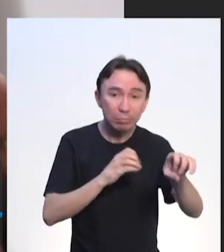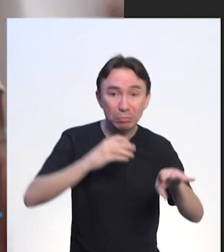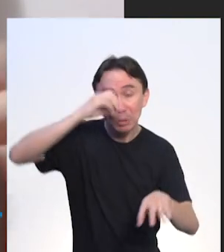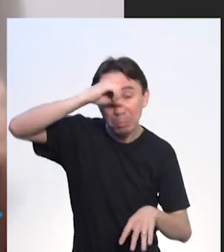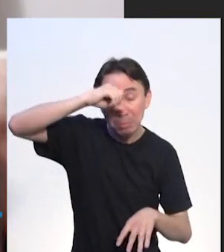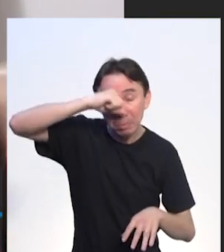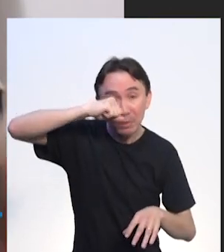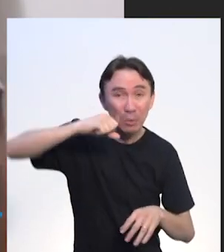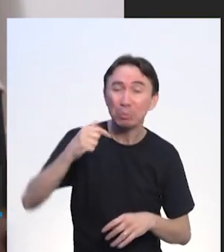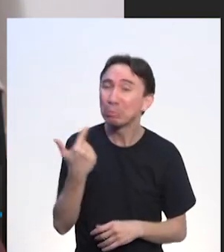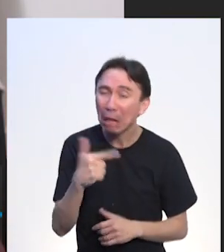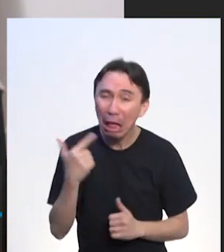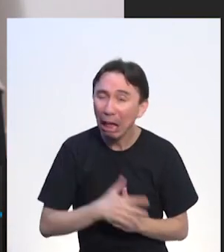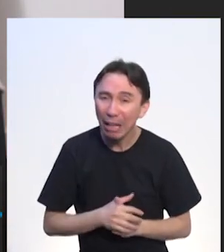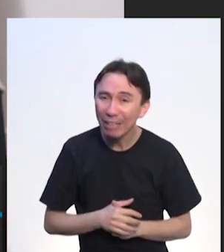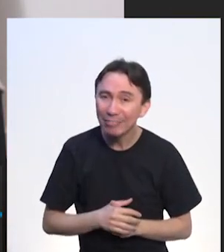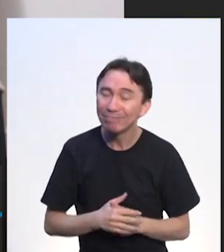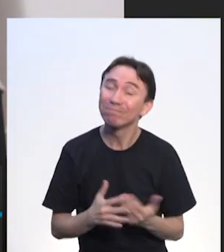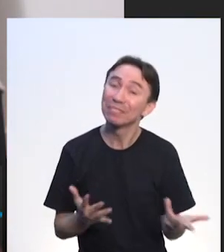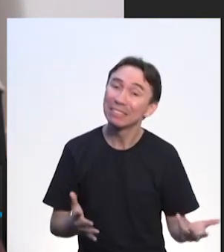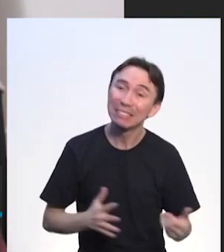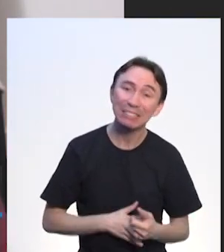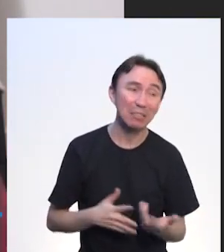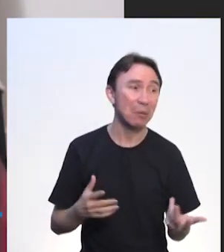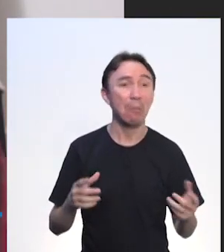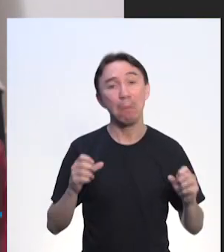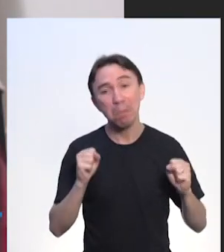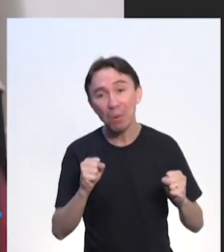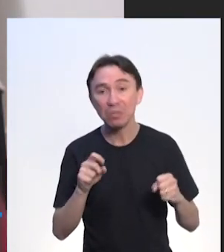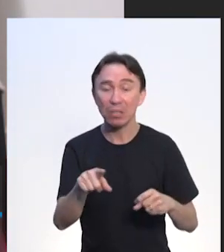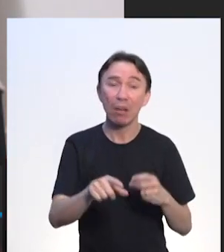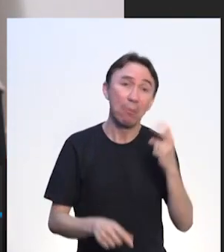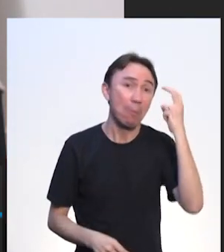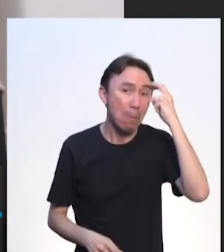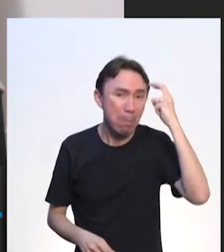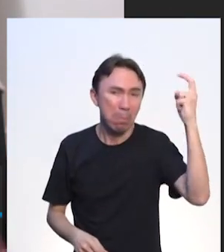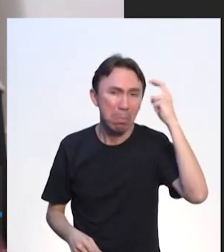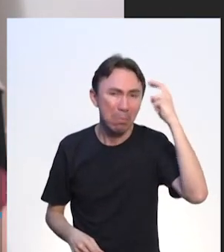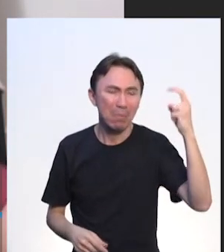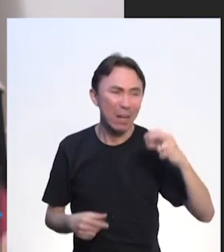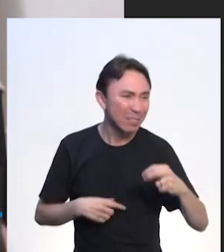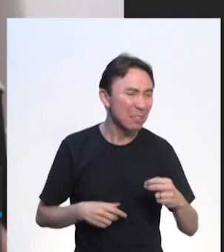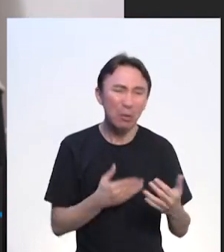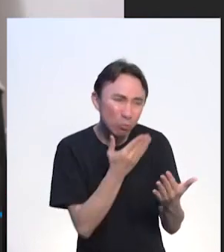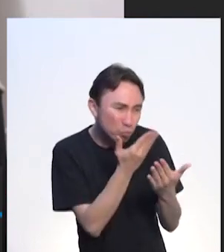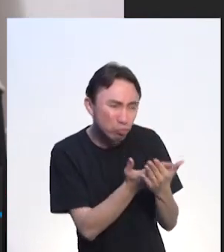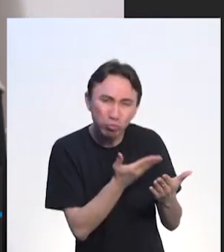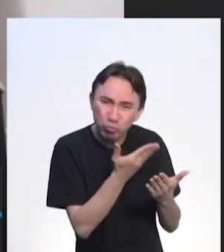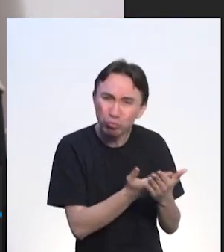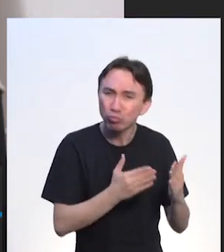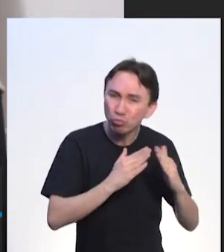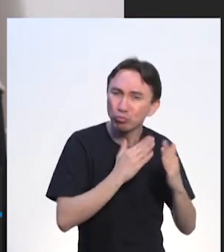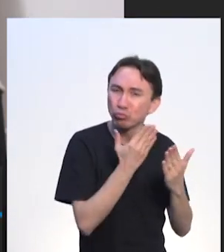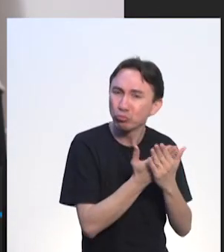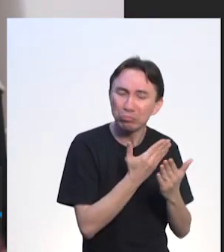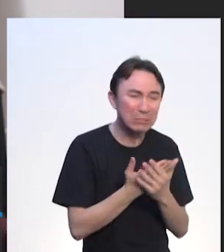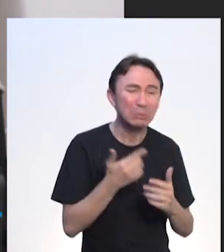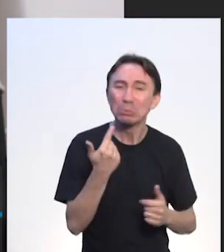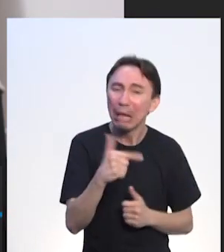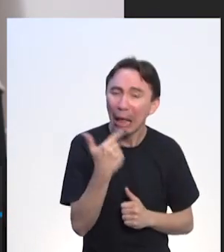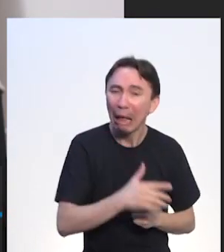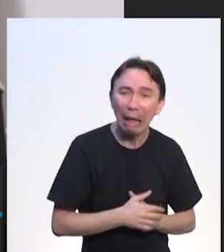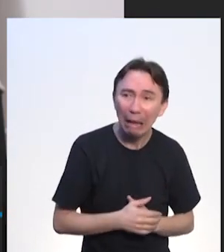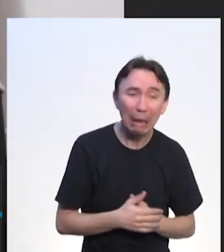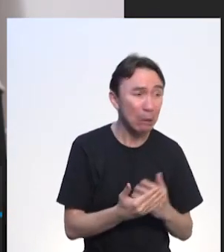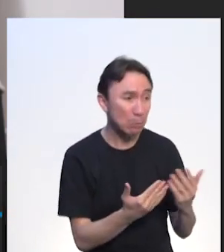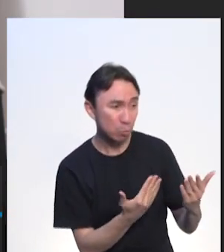incrível, mas a conjuntura ao seu redor, do fato de você não ter o acesso à educação, de você, às vezes, não ter outros incentivos para que você